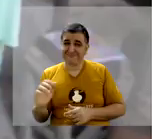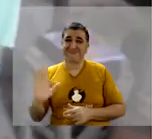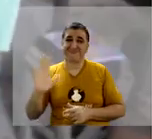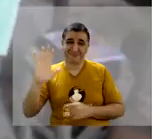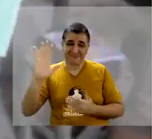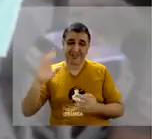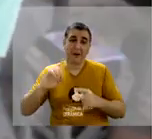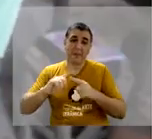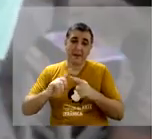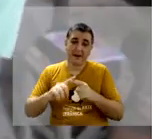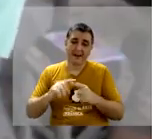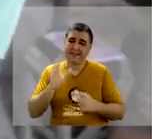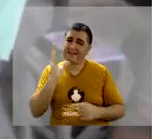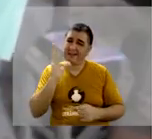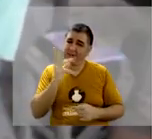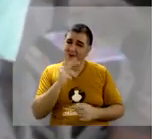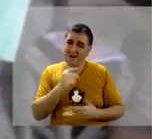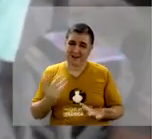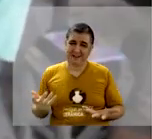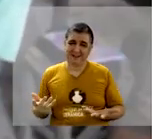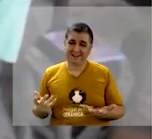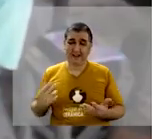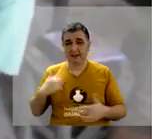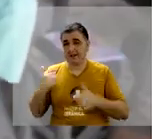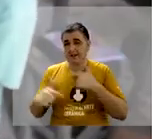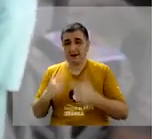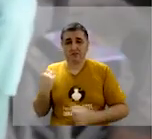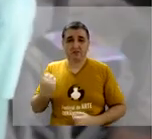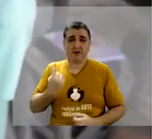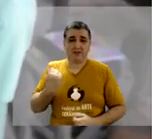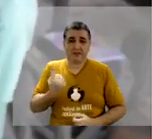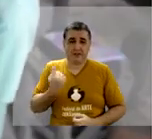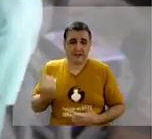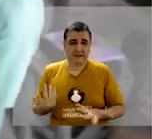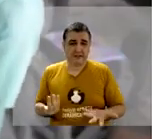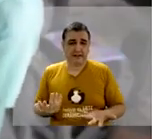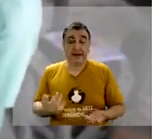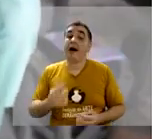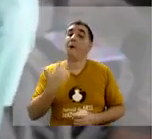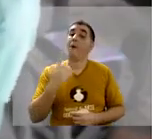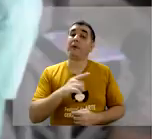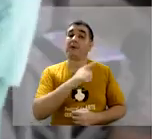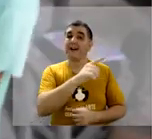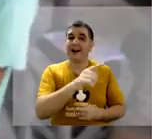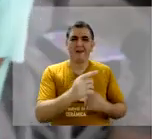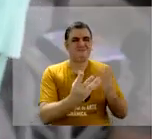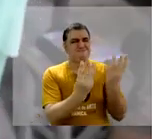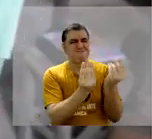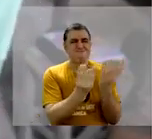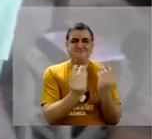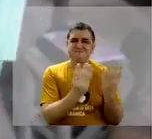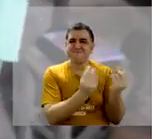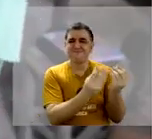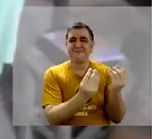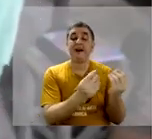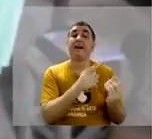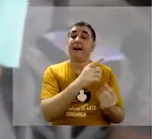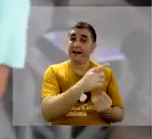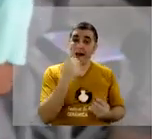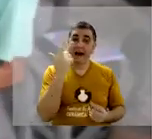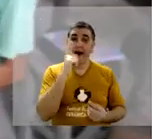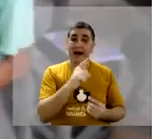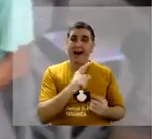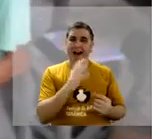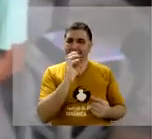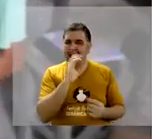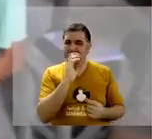eles têm produção, eu não tenho, aí é onde eu perco. Aí por isso que eu deixei um pouco de fazer panela, esses trem que o torno faz. Eu